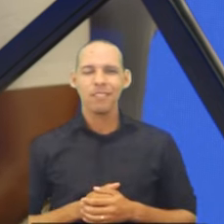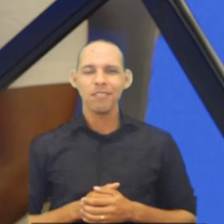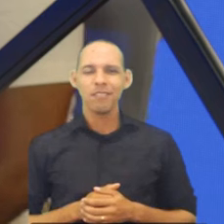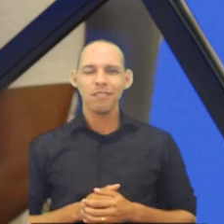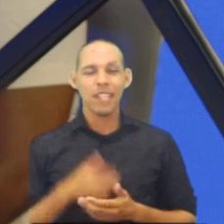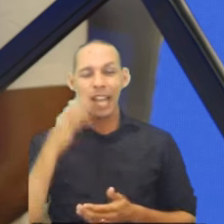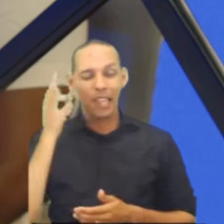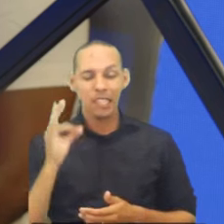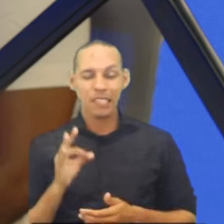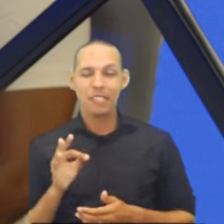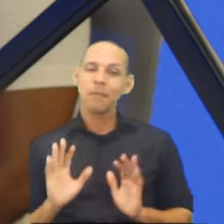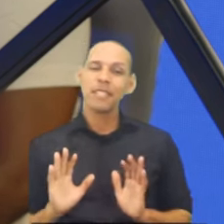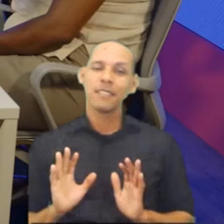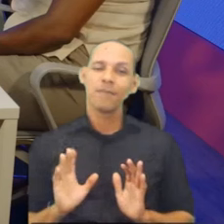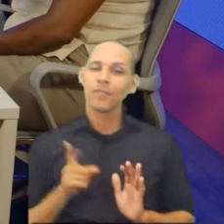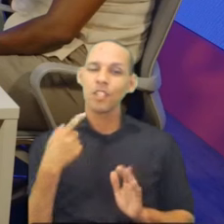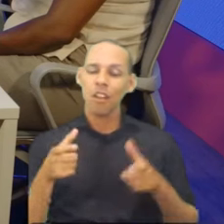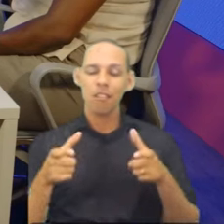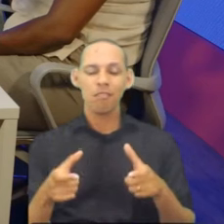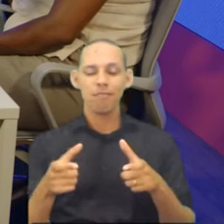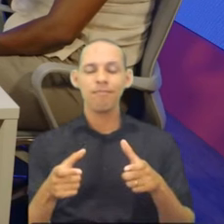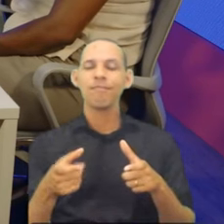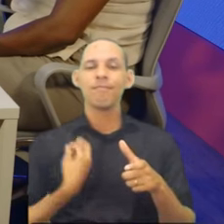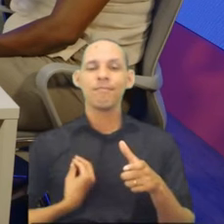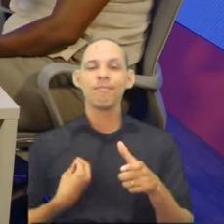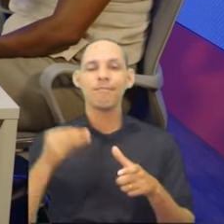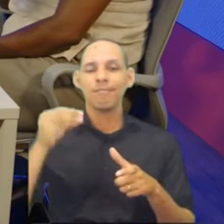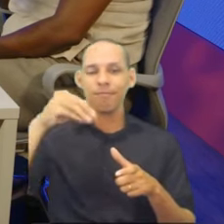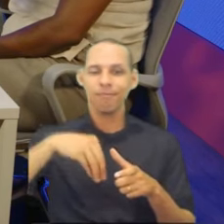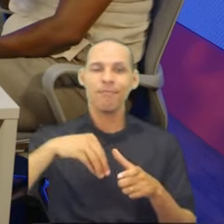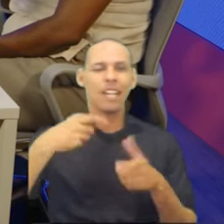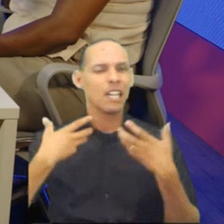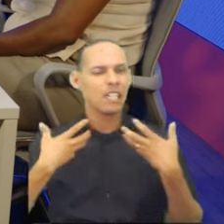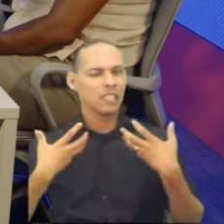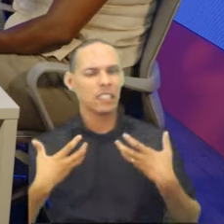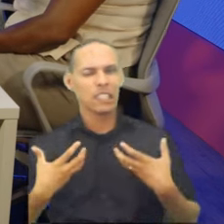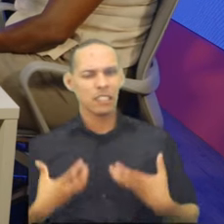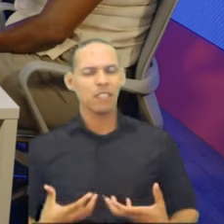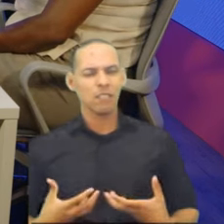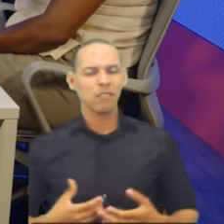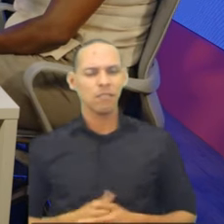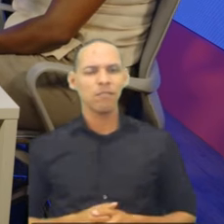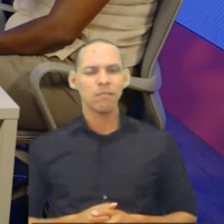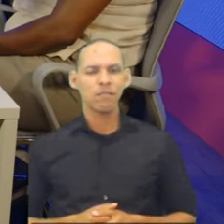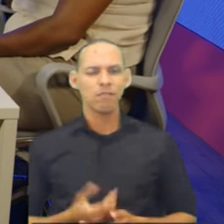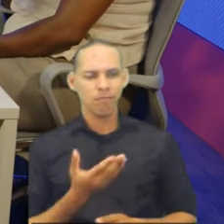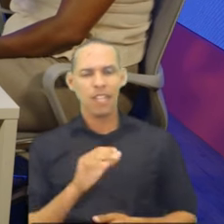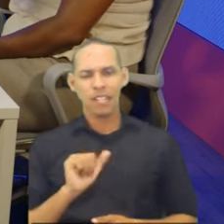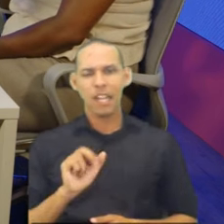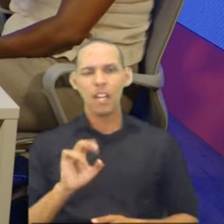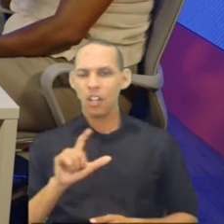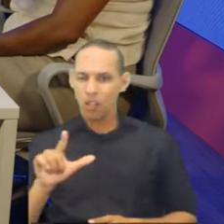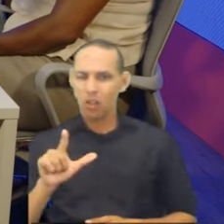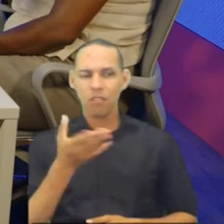entendeu Não entendi mas assim a gente está nesse lugar é extremamente é é cansativo mesmo A